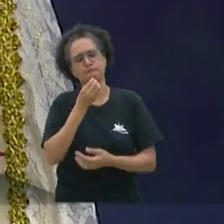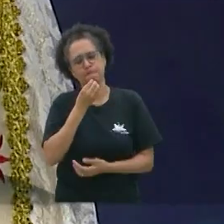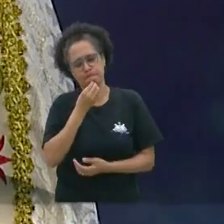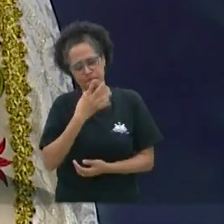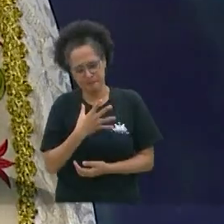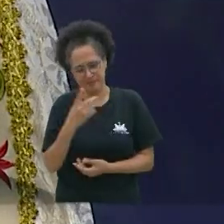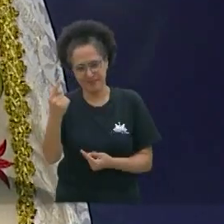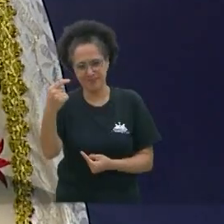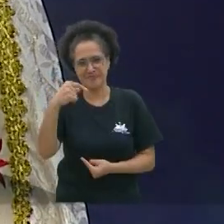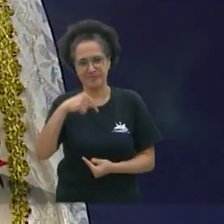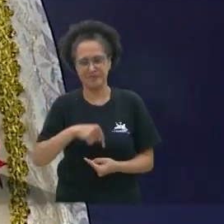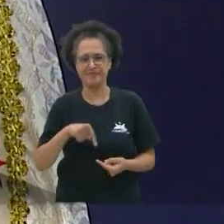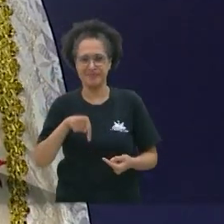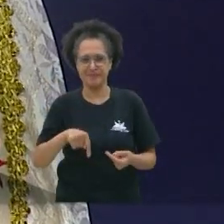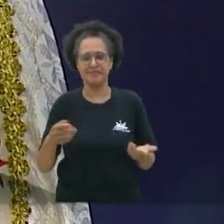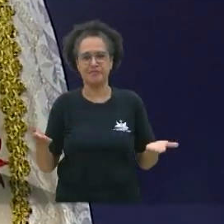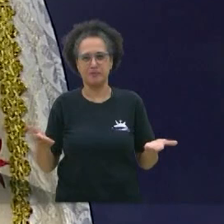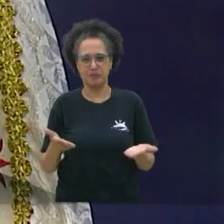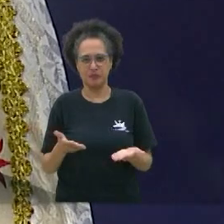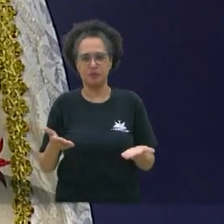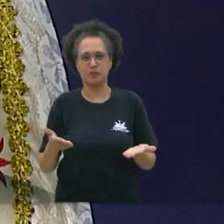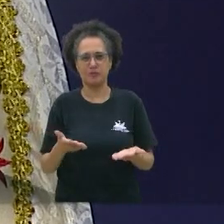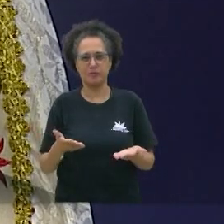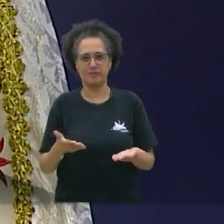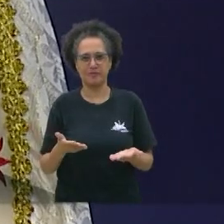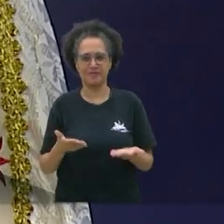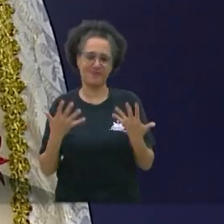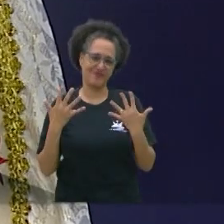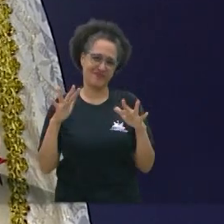você veio aqui hoje.